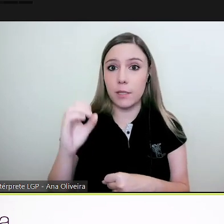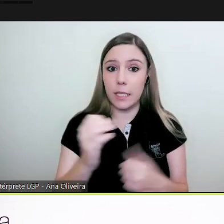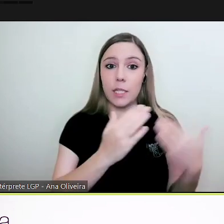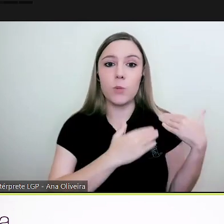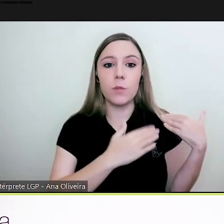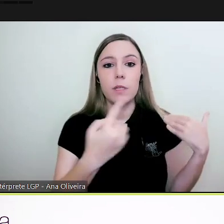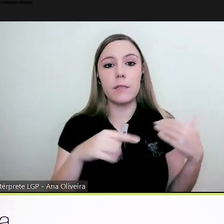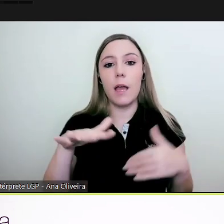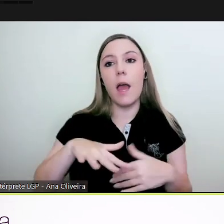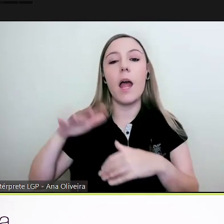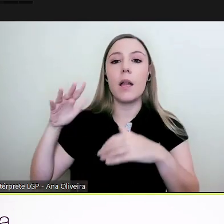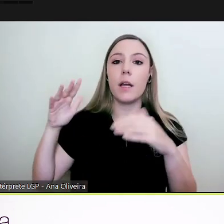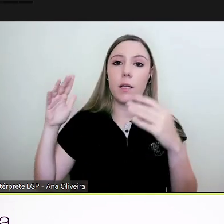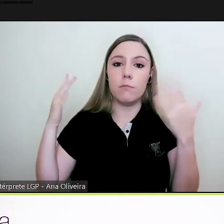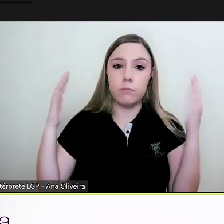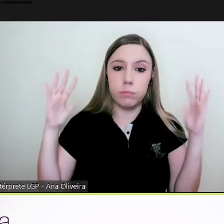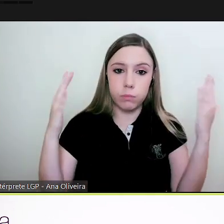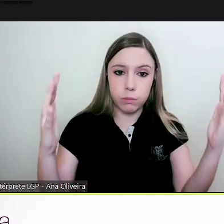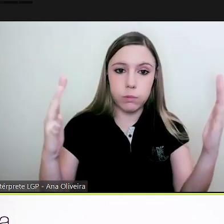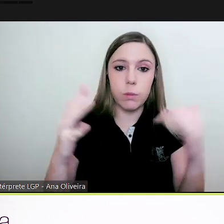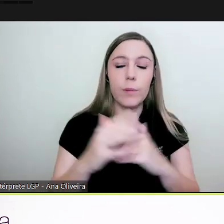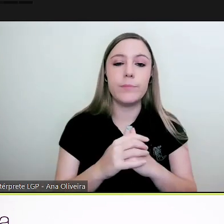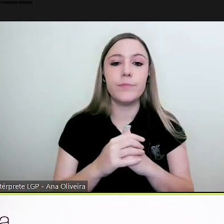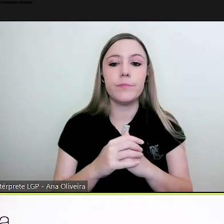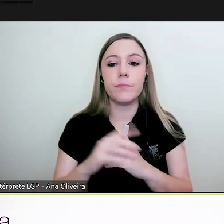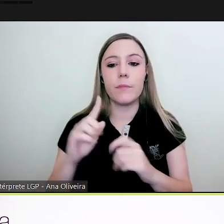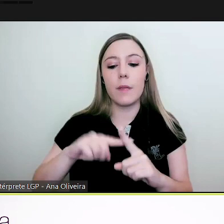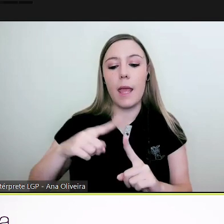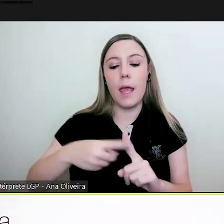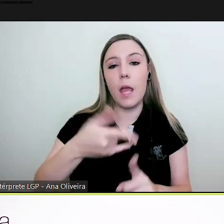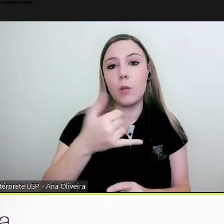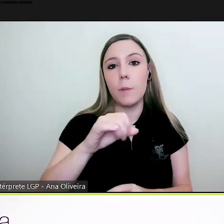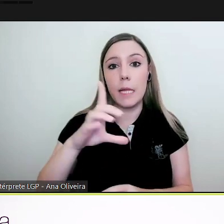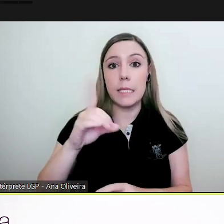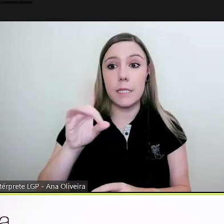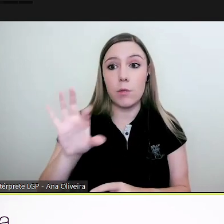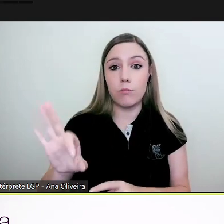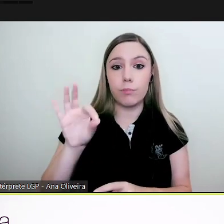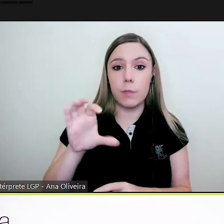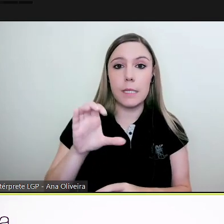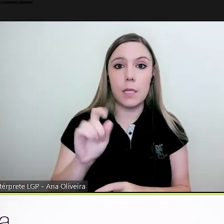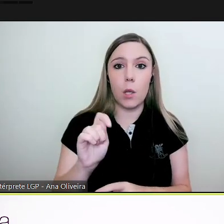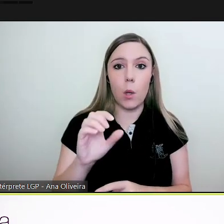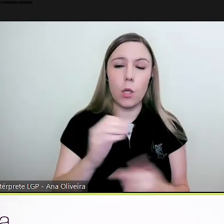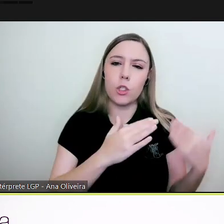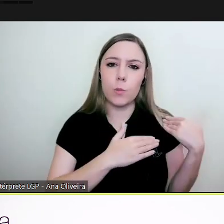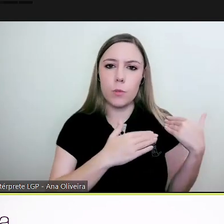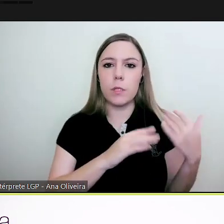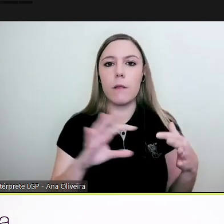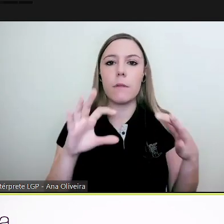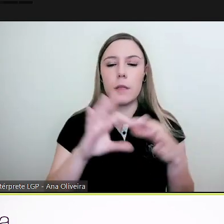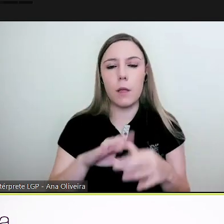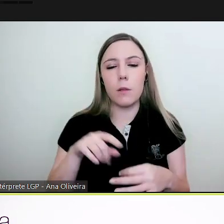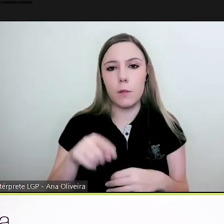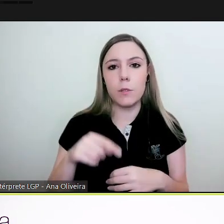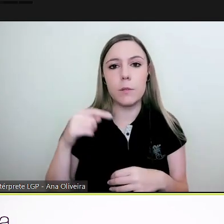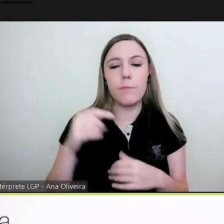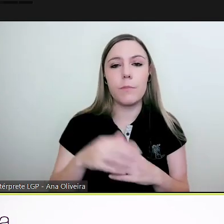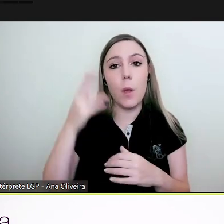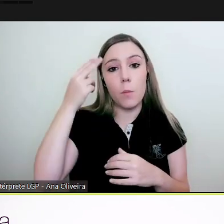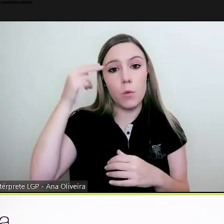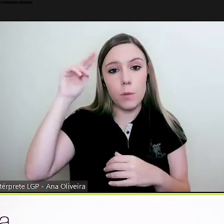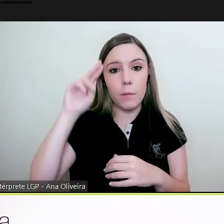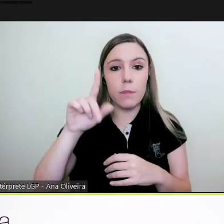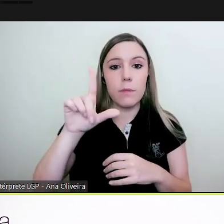área florestal, tendo sido em 2016 nomeado CEO da Porto Social Moçambique. É administrador executivo